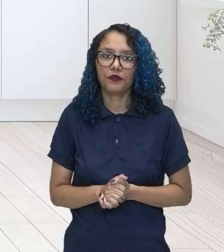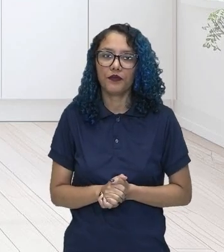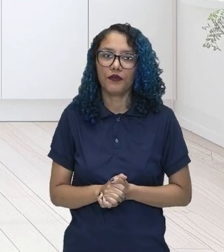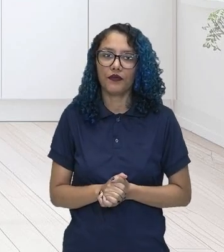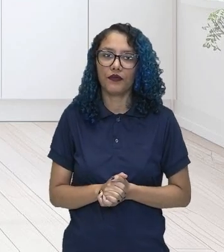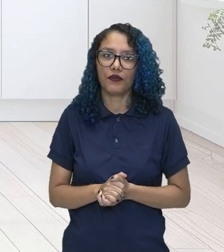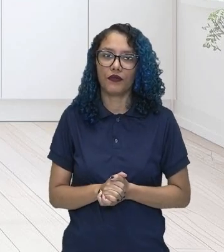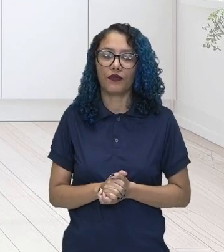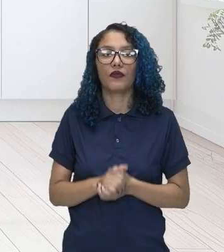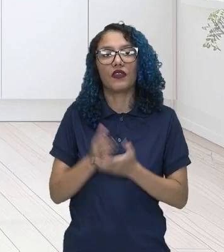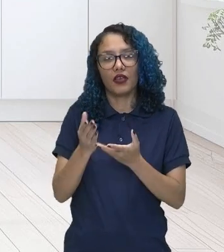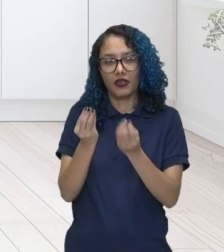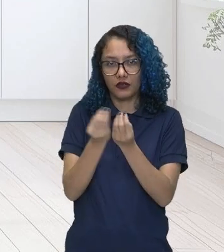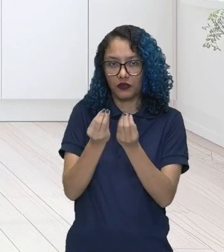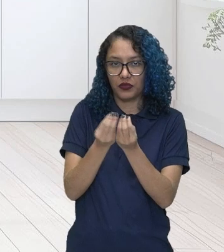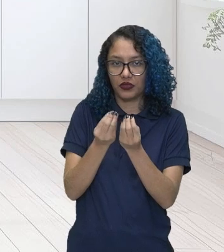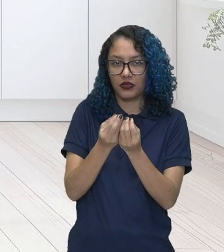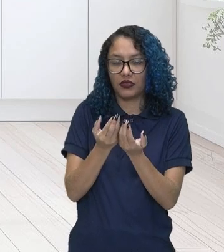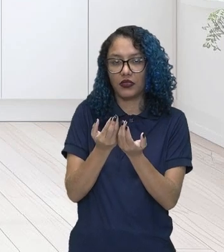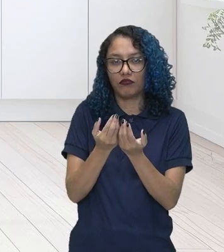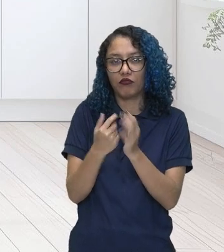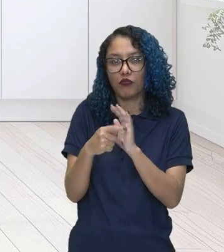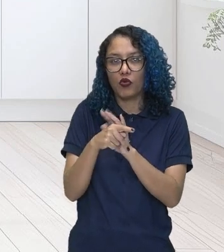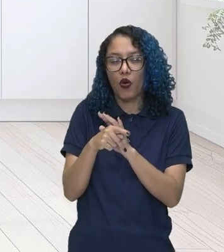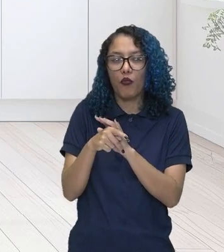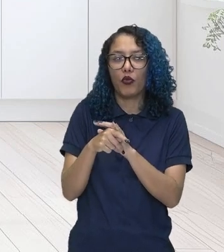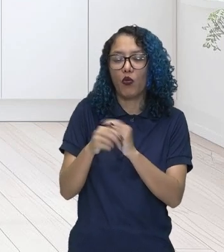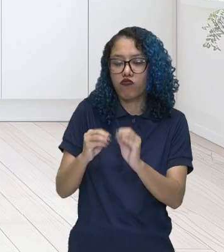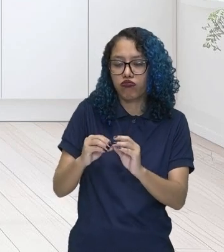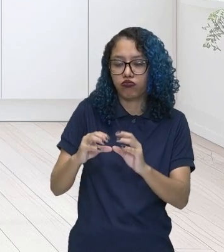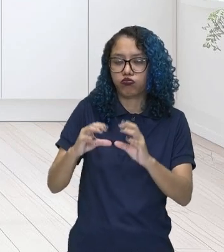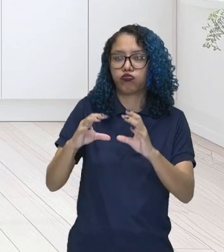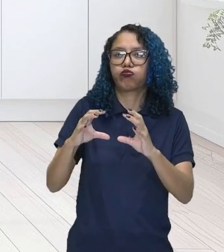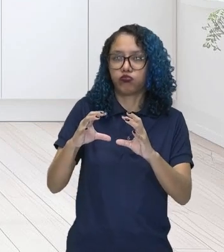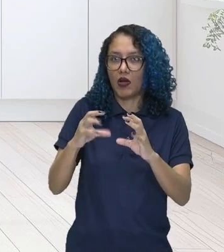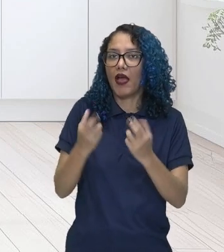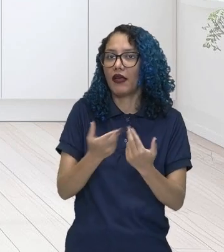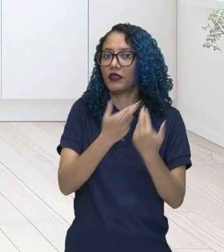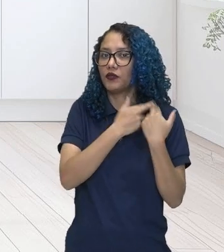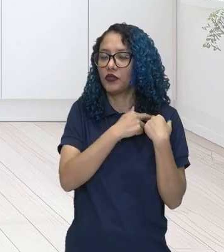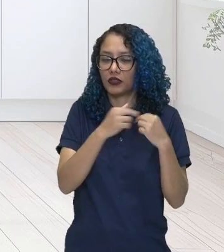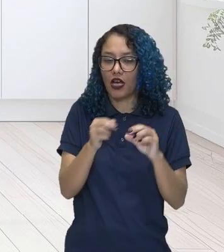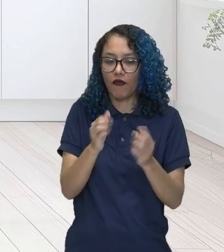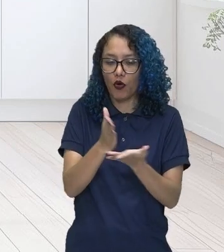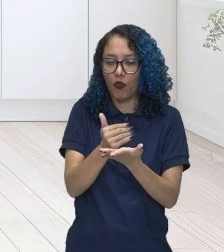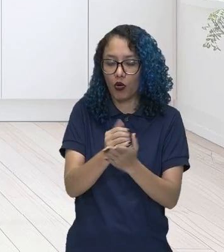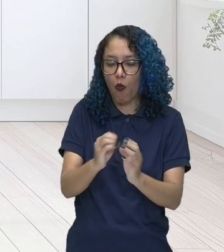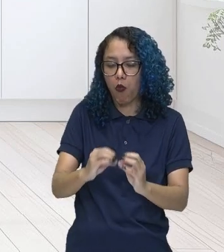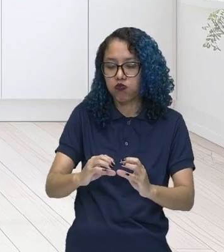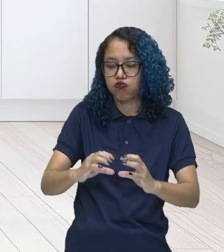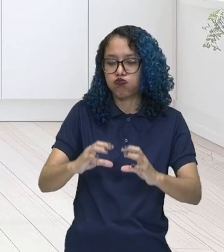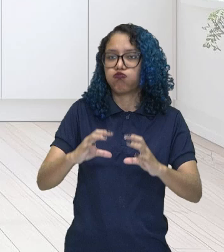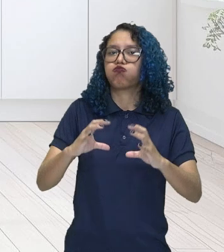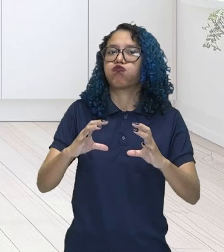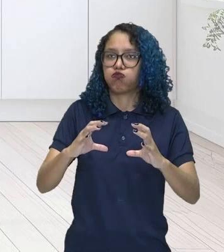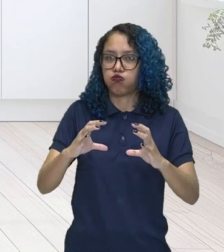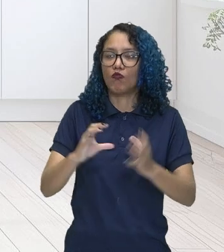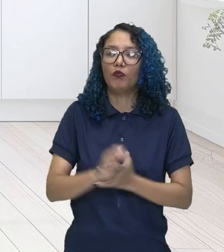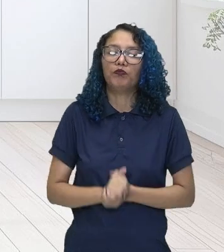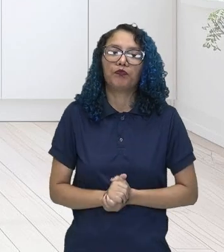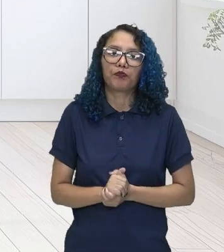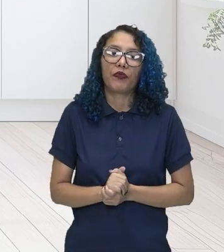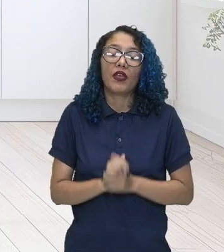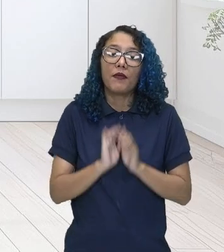a substância responsável em aumentar o volume, né, da massa. Mas a